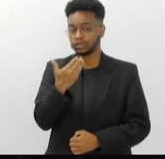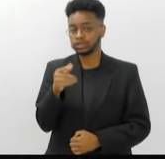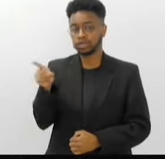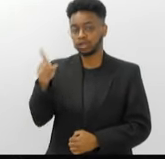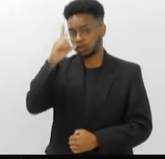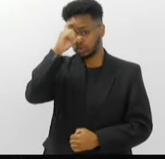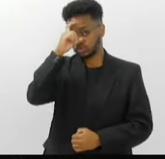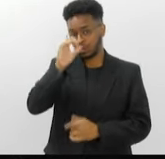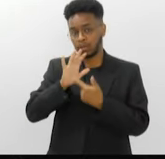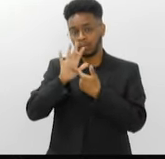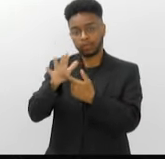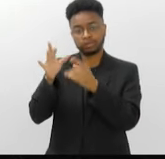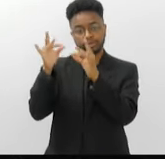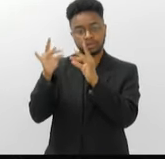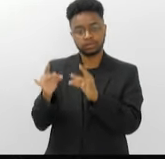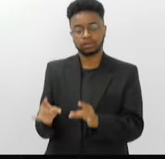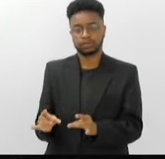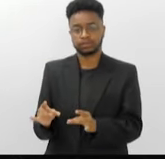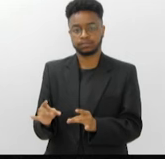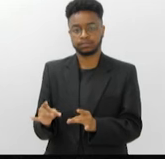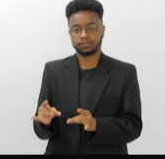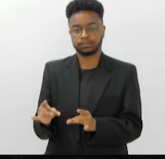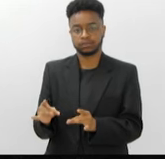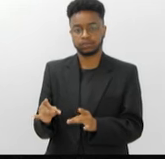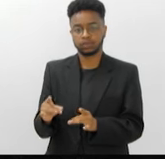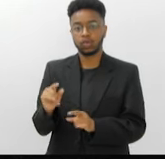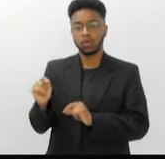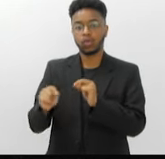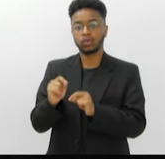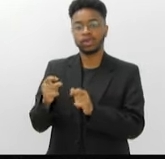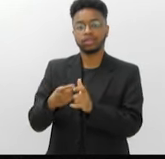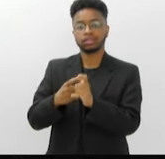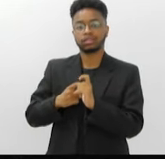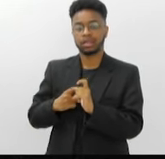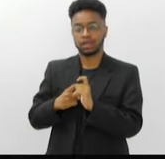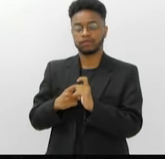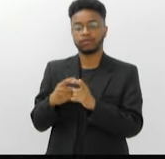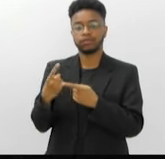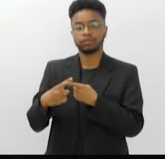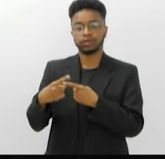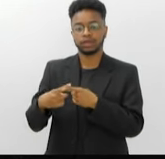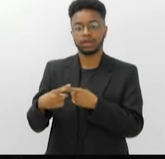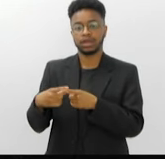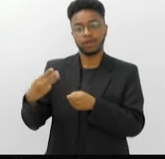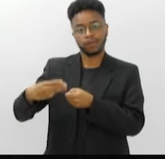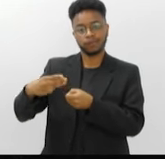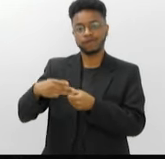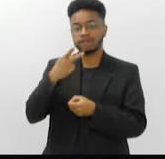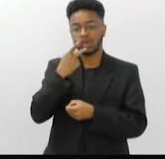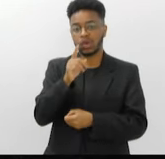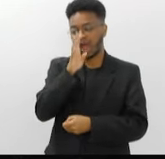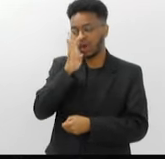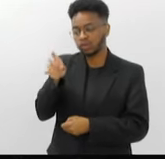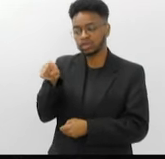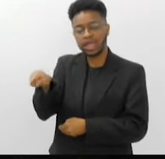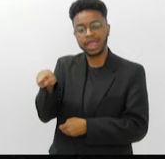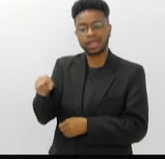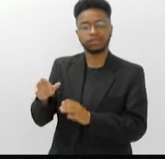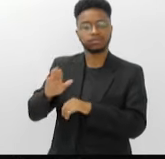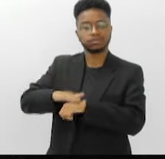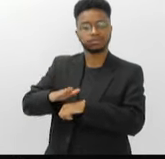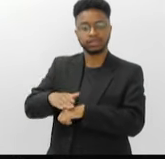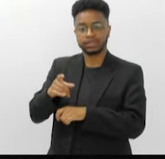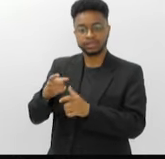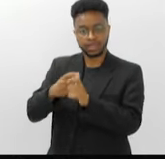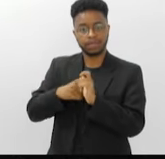hospital discriminasse o que lhe é devido, porque o município acusa que quem deve ao Estado, eles estão